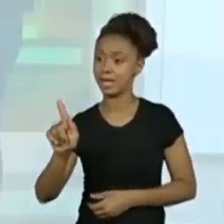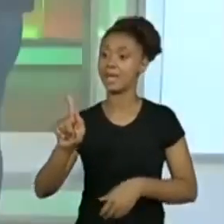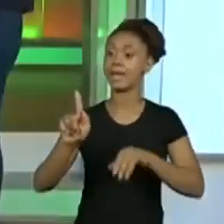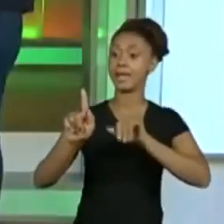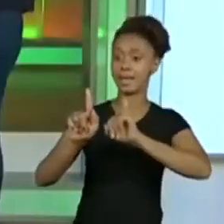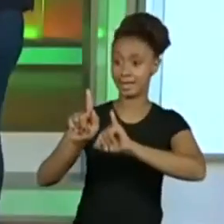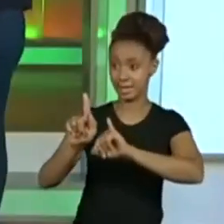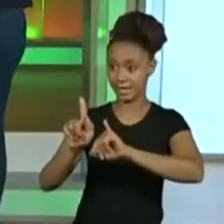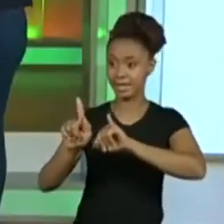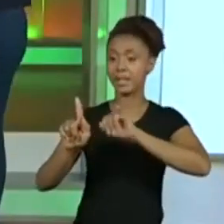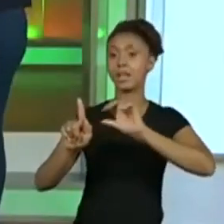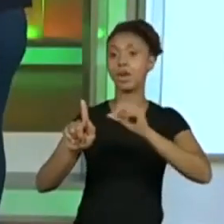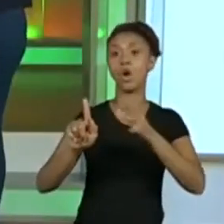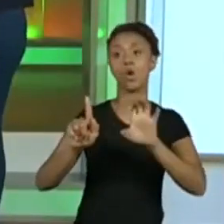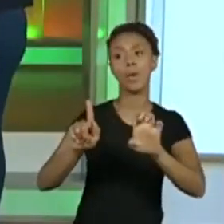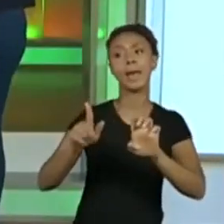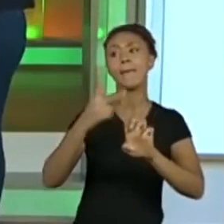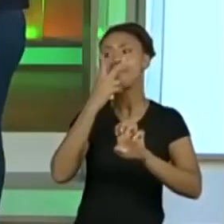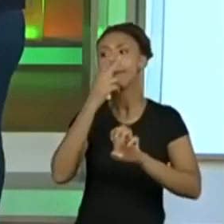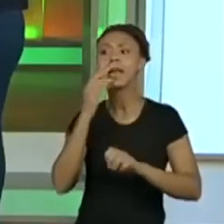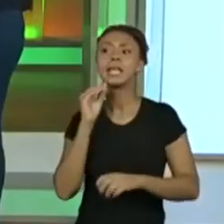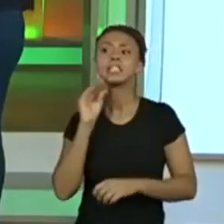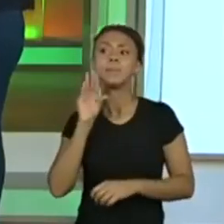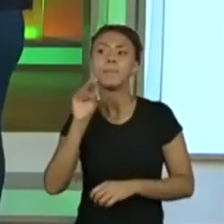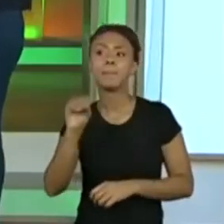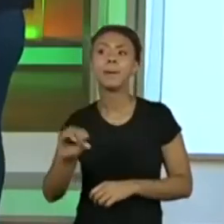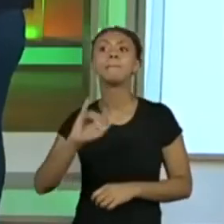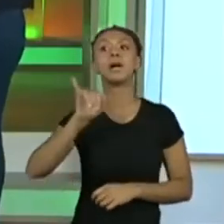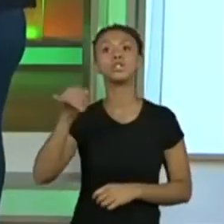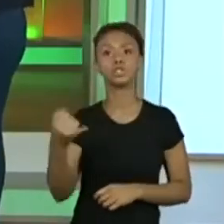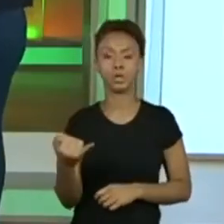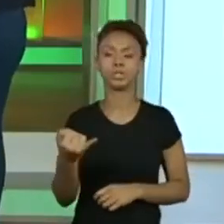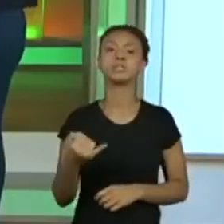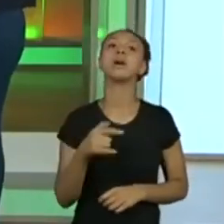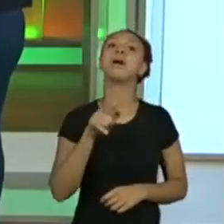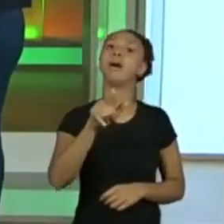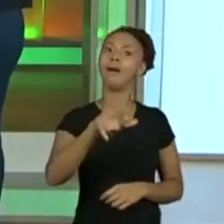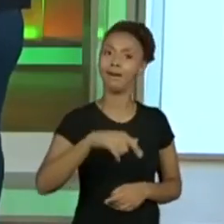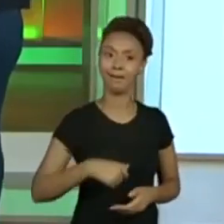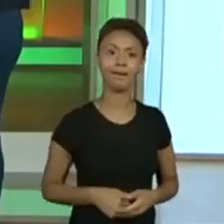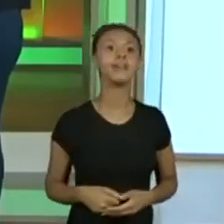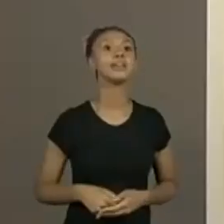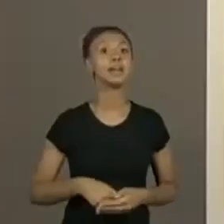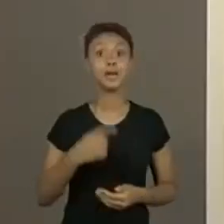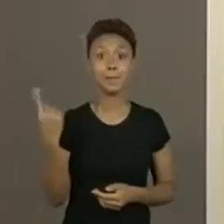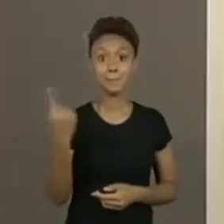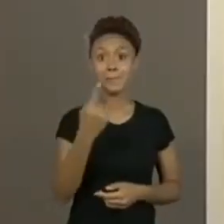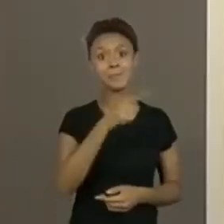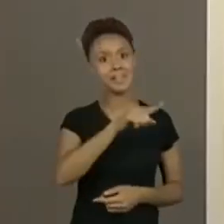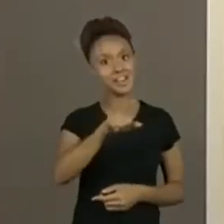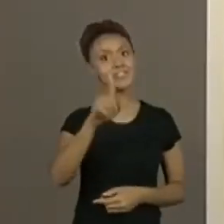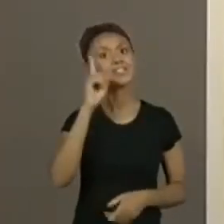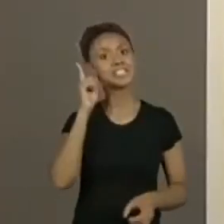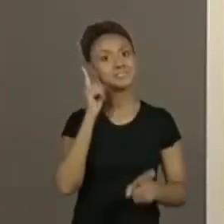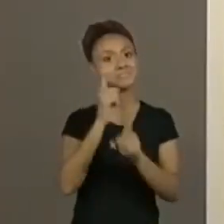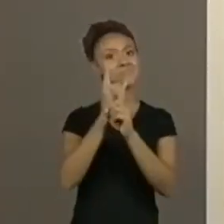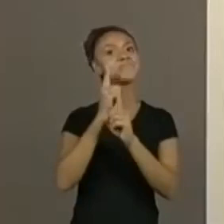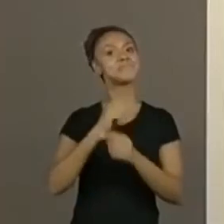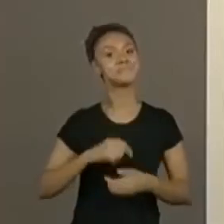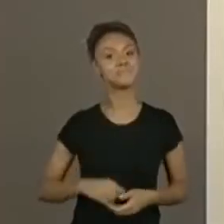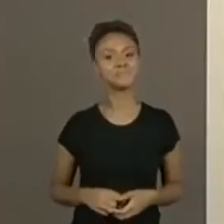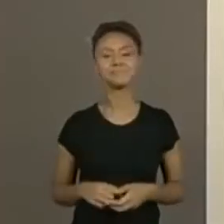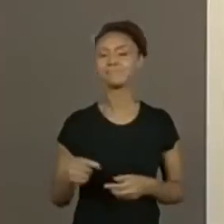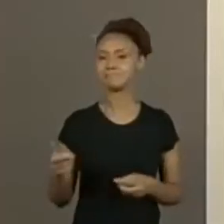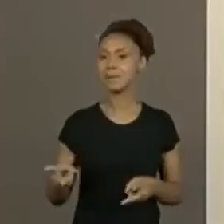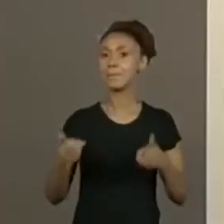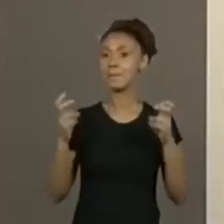J. Então, a gente precisa pensar em alguma coisa para escrever. Isso. Esta foi a primeira descoberta de vocês. Vocês perceberam, quando a